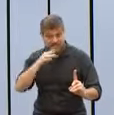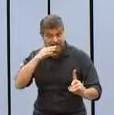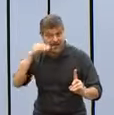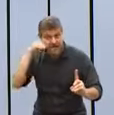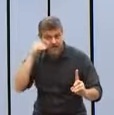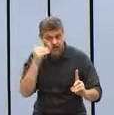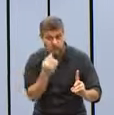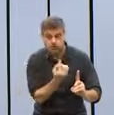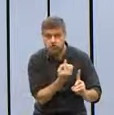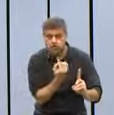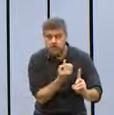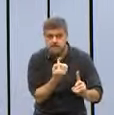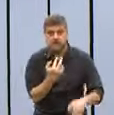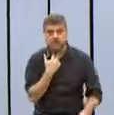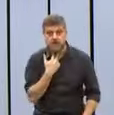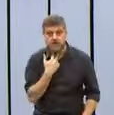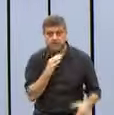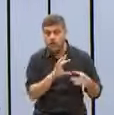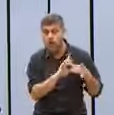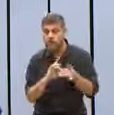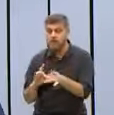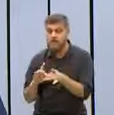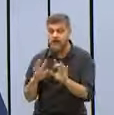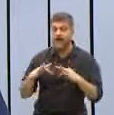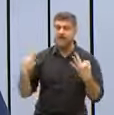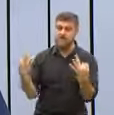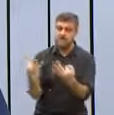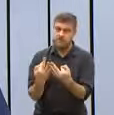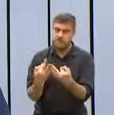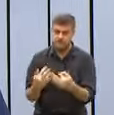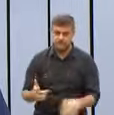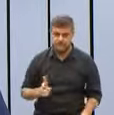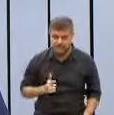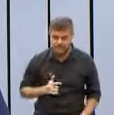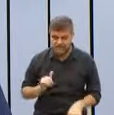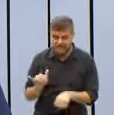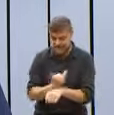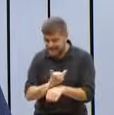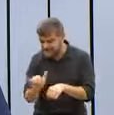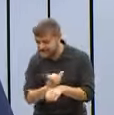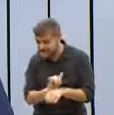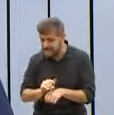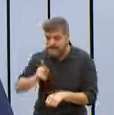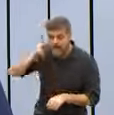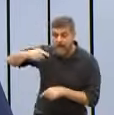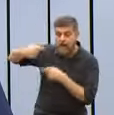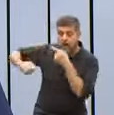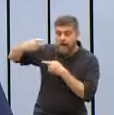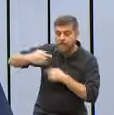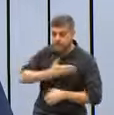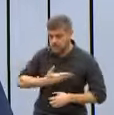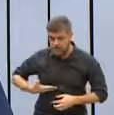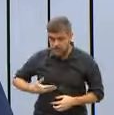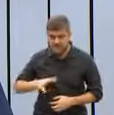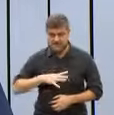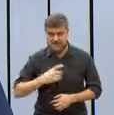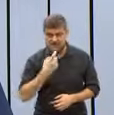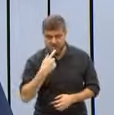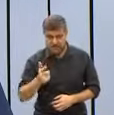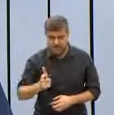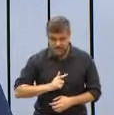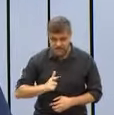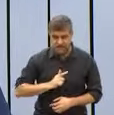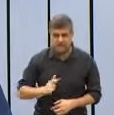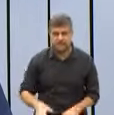isolado, o adolescente, a criança como algo isolado, mas sim pensar no contexto. Então, e principalmente, articular as políticas públicas